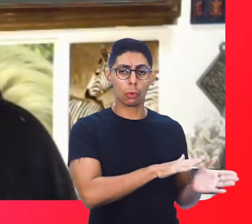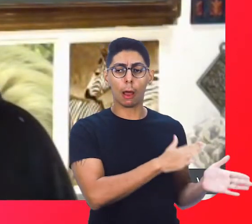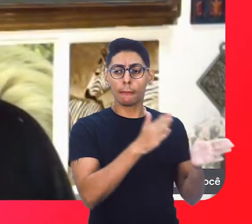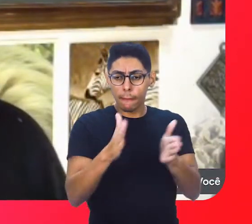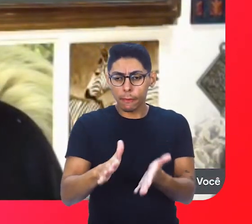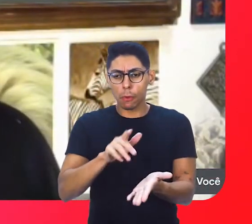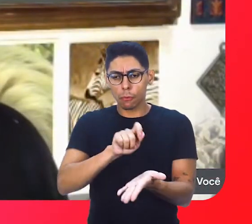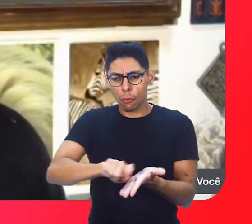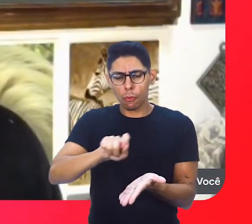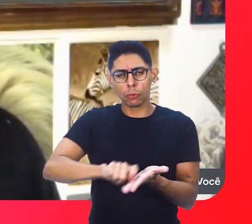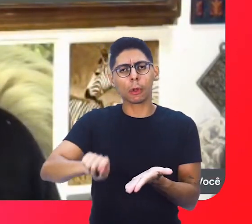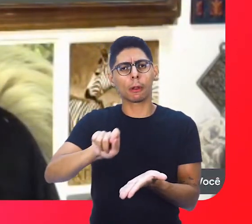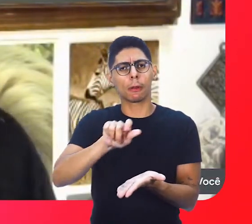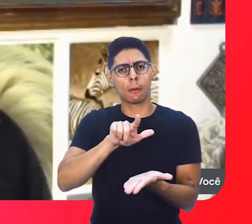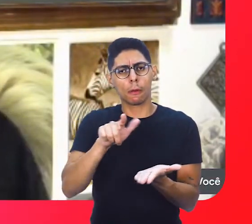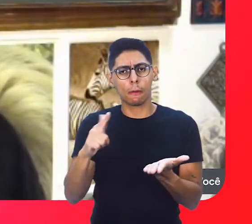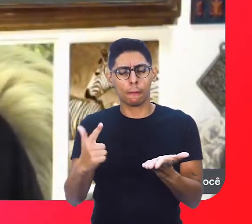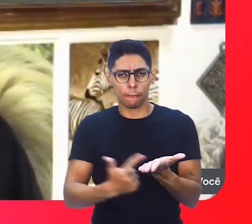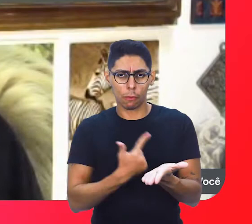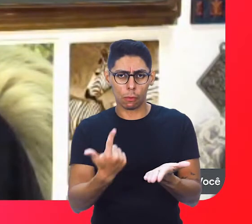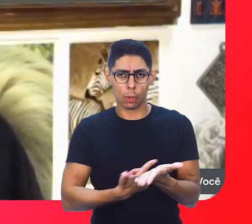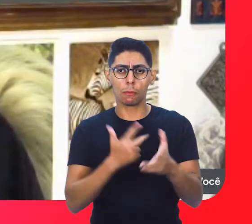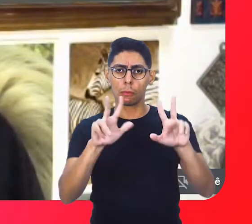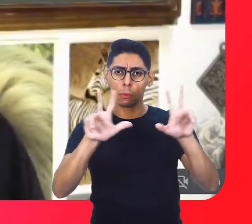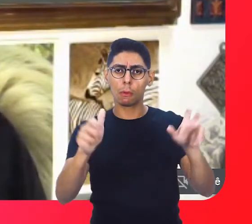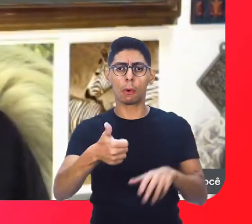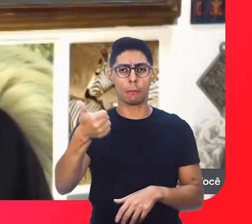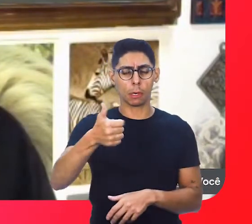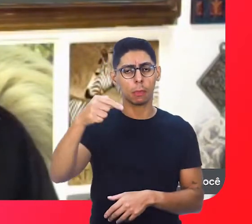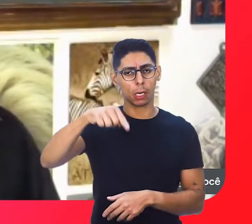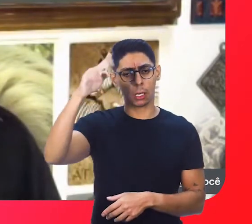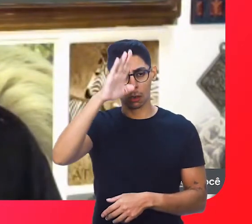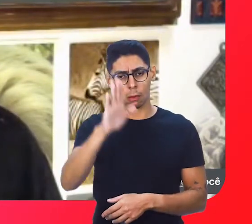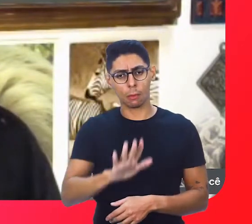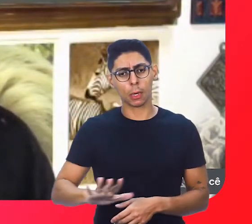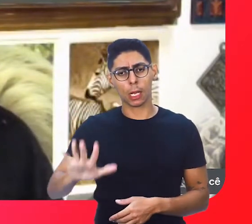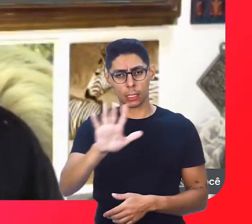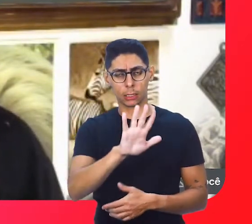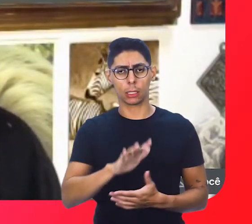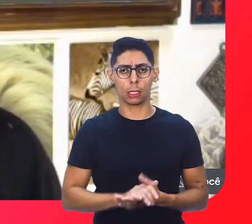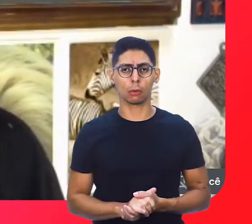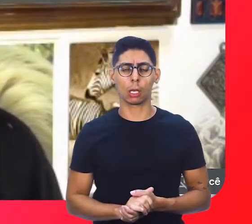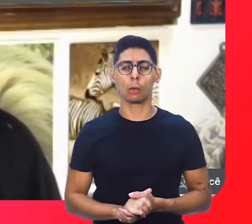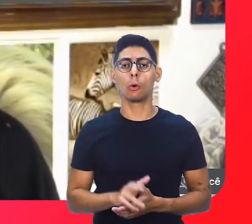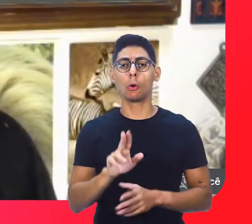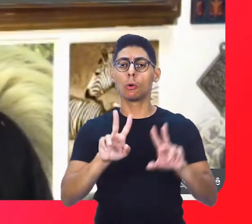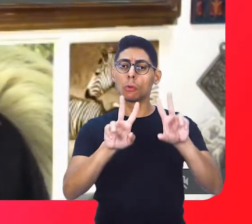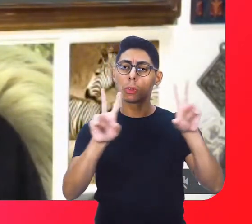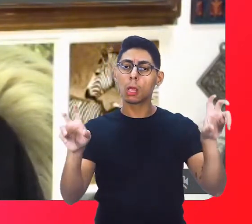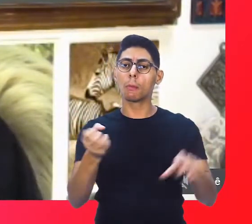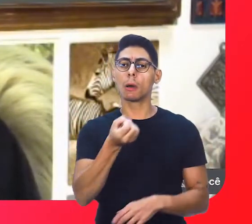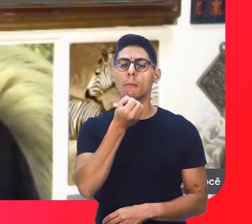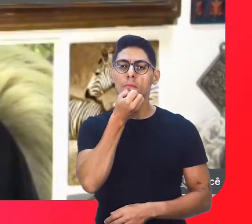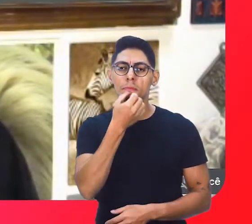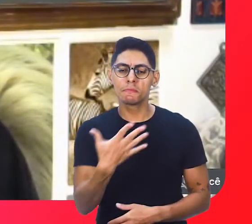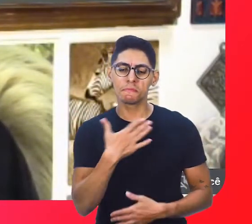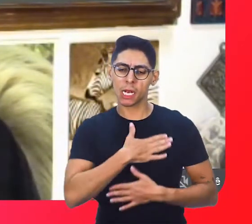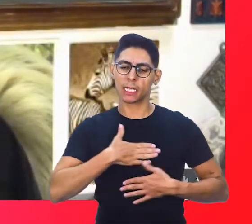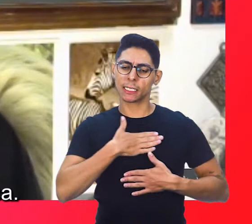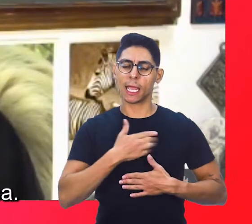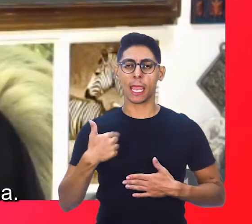que foi o primeiro livro sobre síndrome de Down no Brasil para leigos, O Muito Prazer Eu Existo, que eu lancei em outubro de